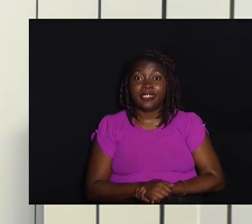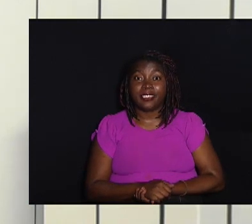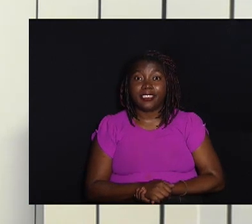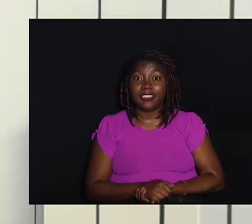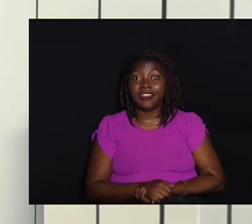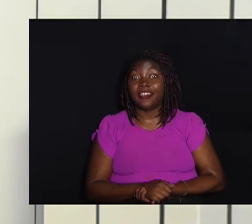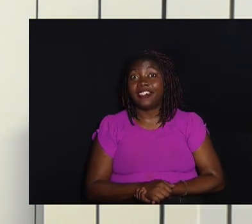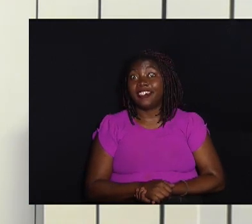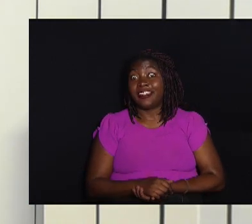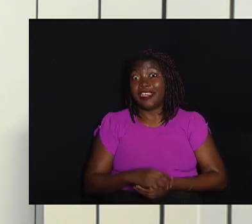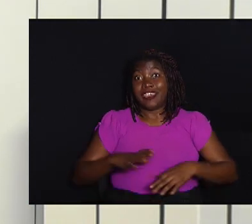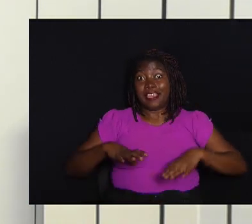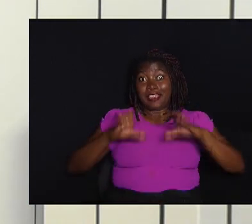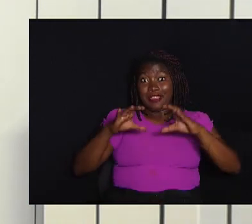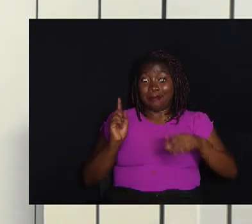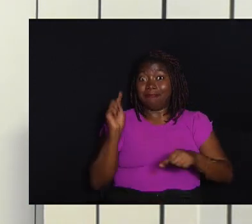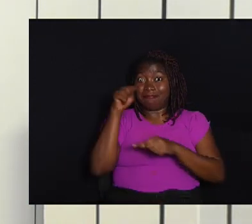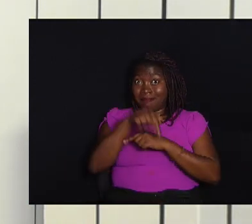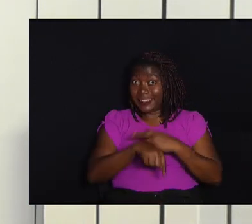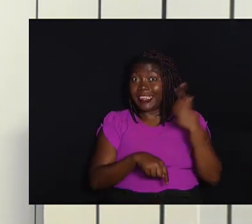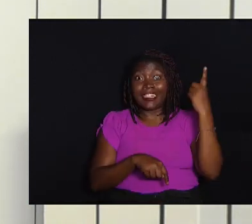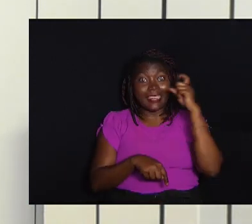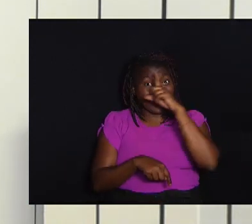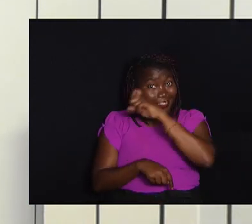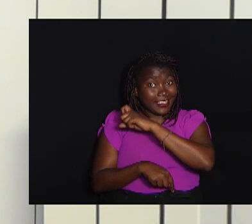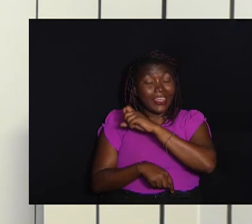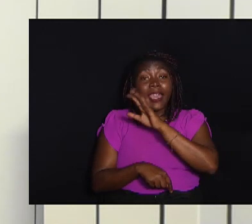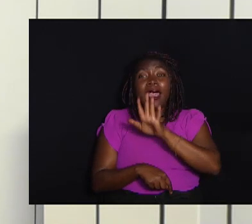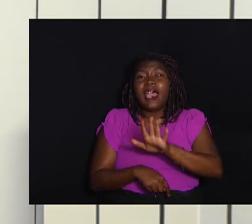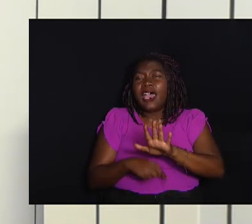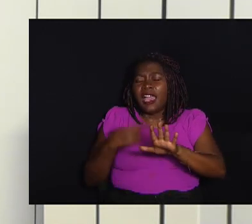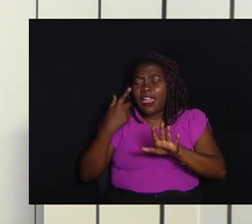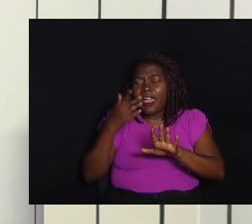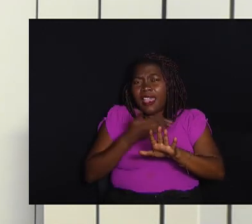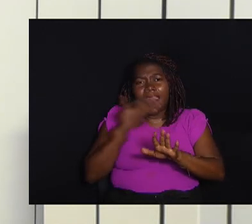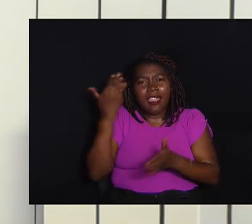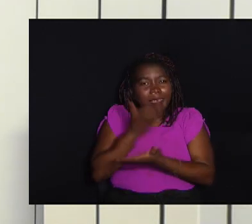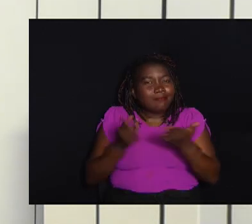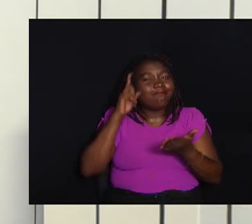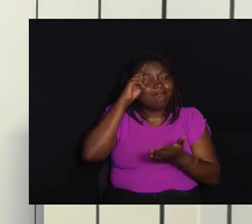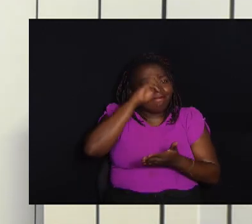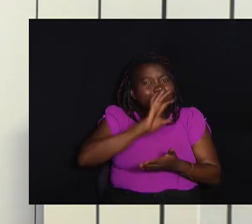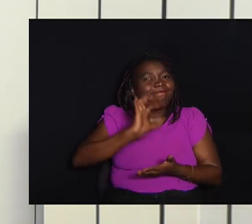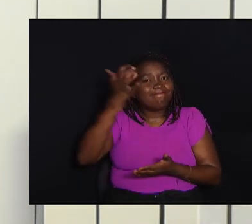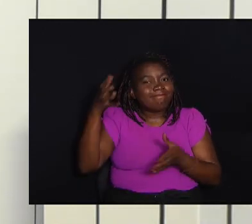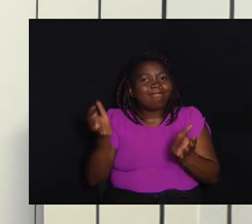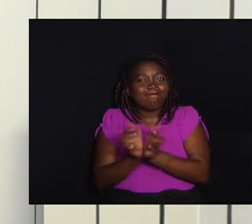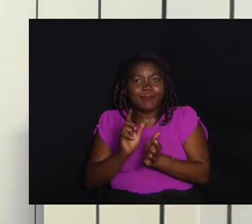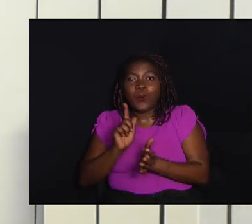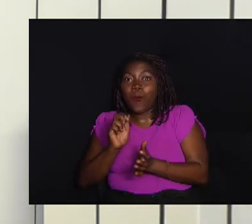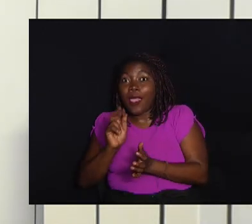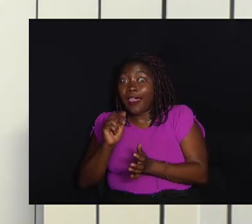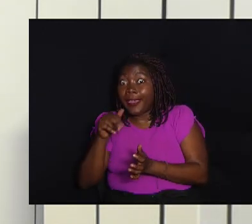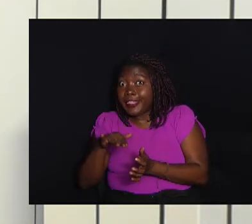Saída de bola sempre complicada, né? E essa derrota complicou a situação do Guarani no grupo 9, que está lá na